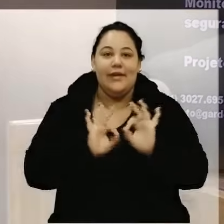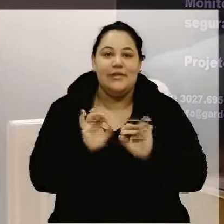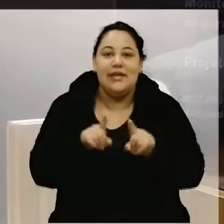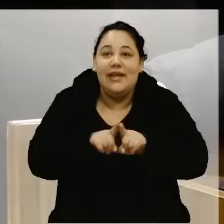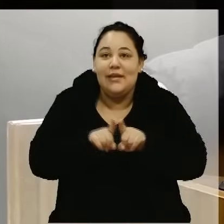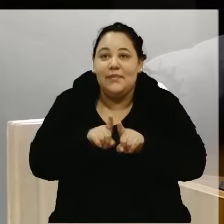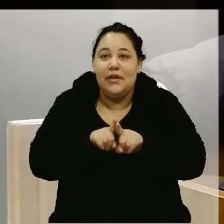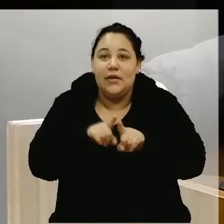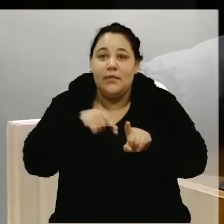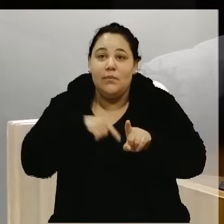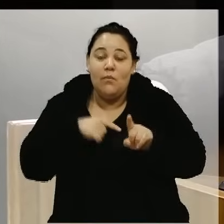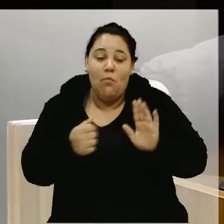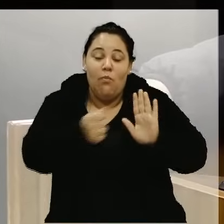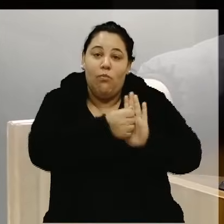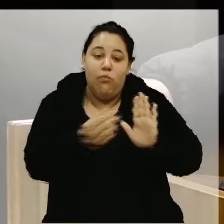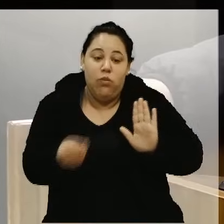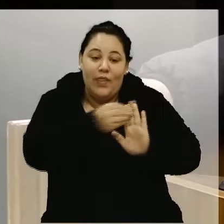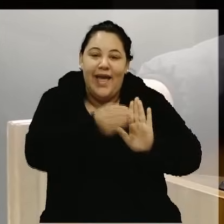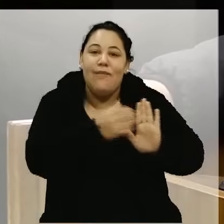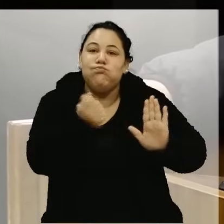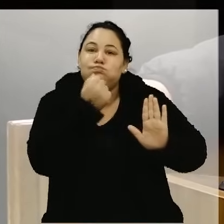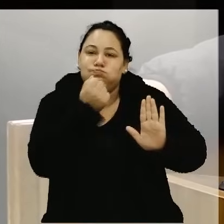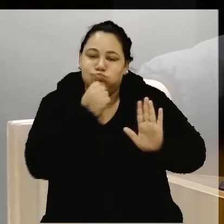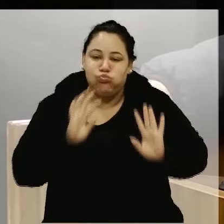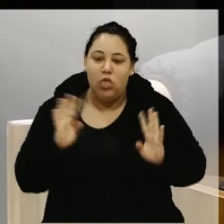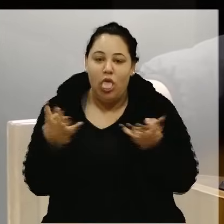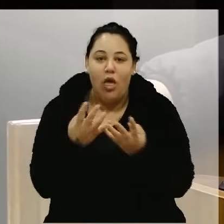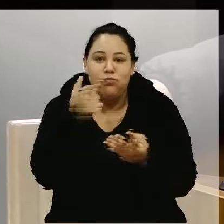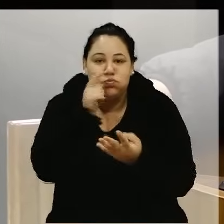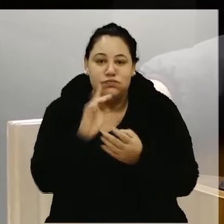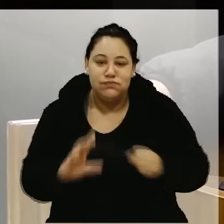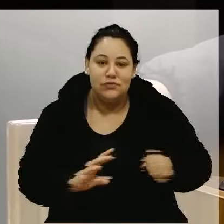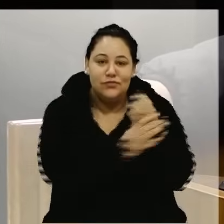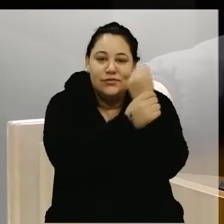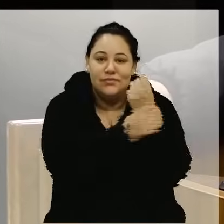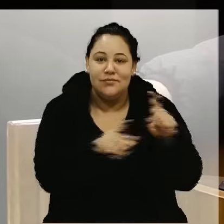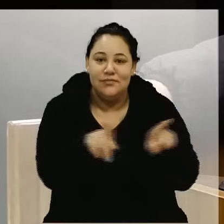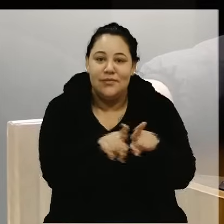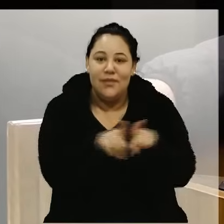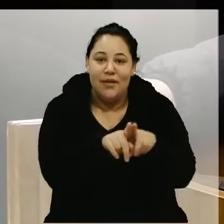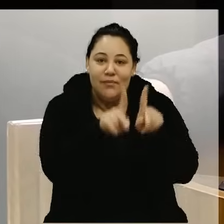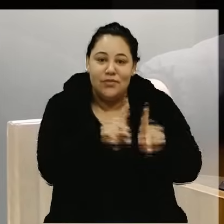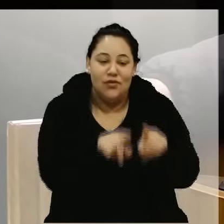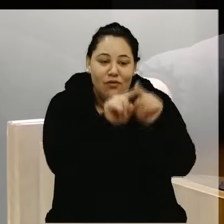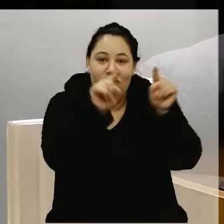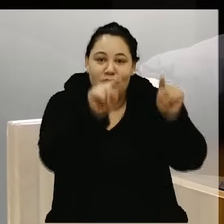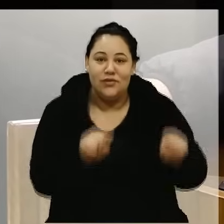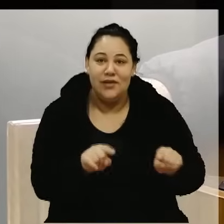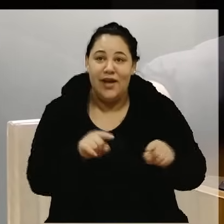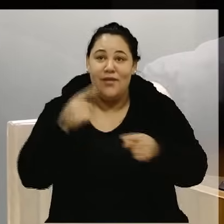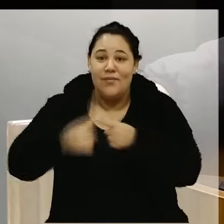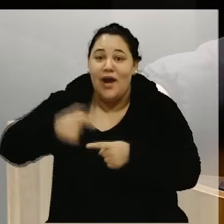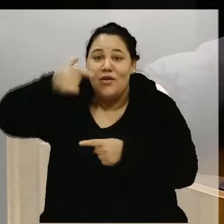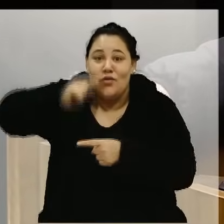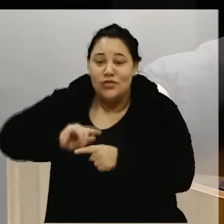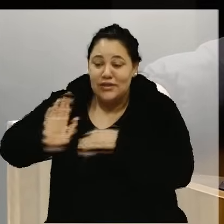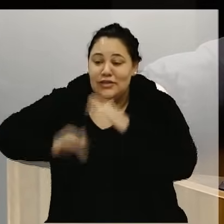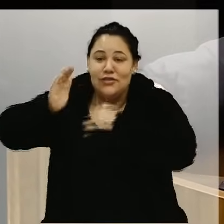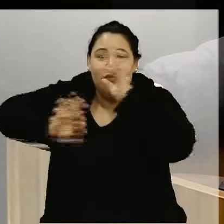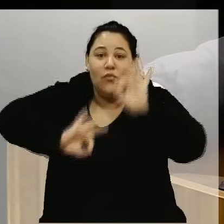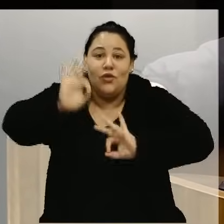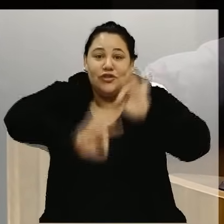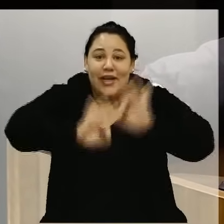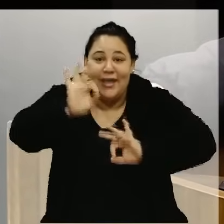enroncamento de rocha e dar segurança para que as pessoas que estejam trabalhando minimamente consigam desenvolver esse projeto de reconstrução da